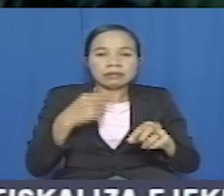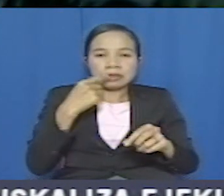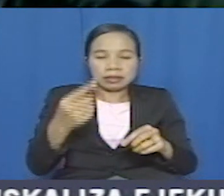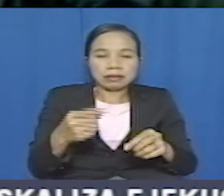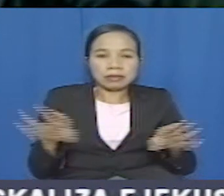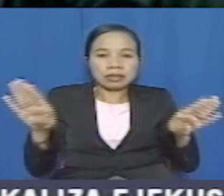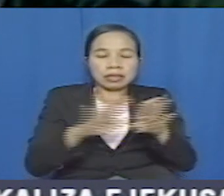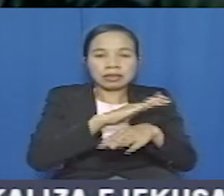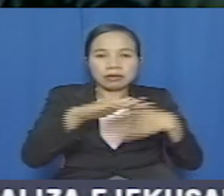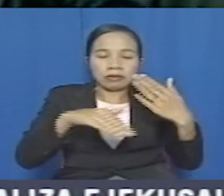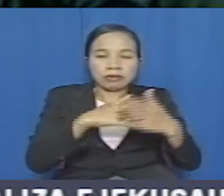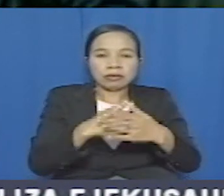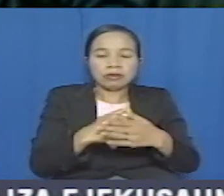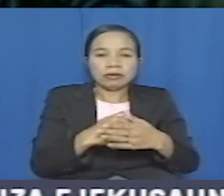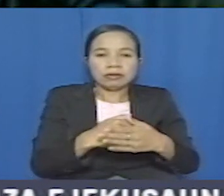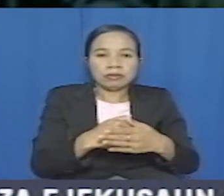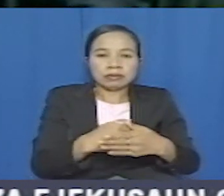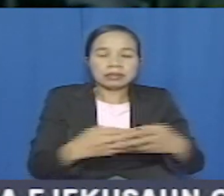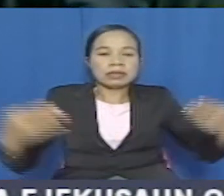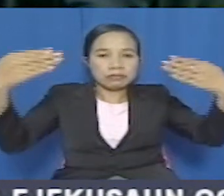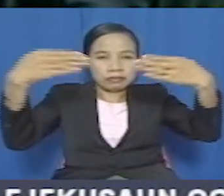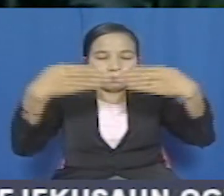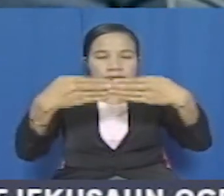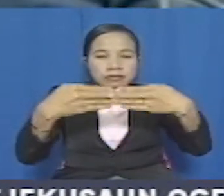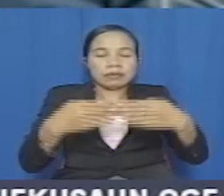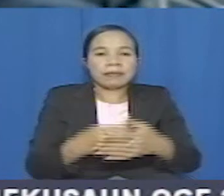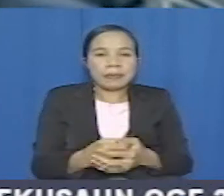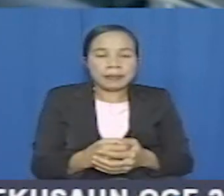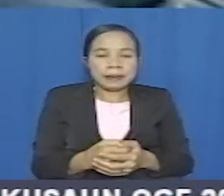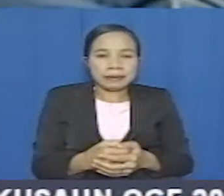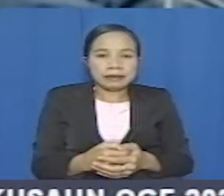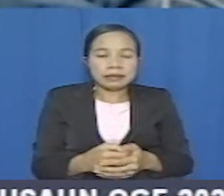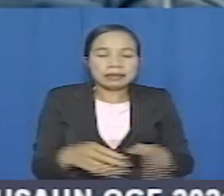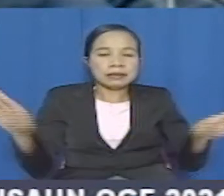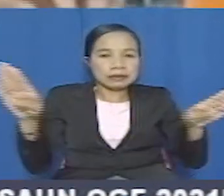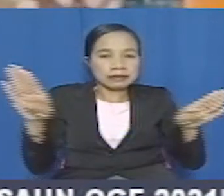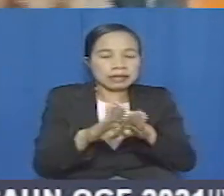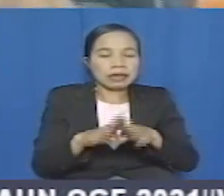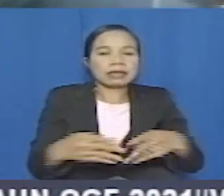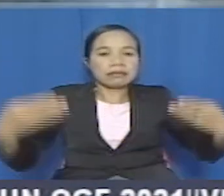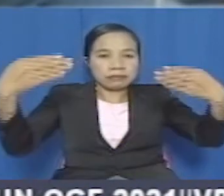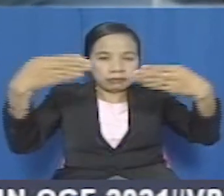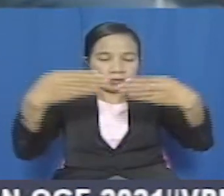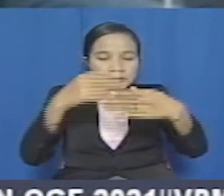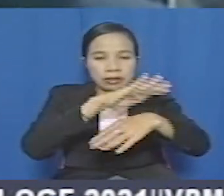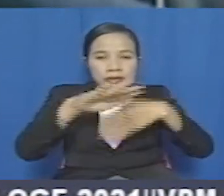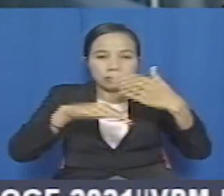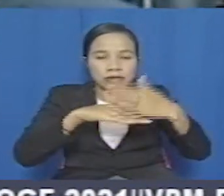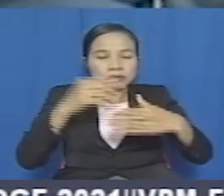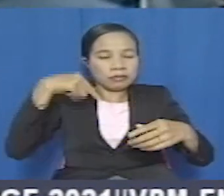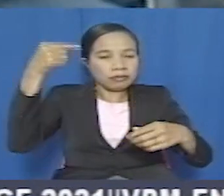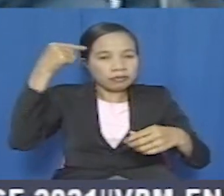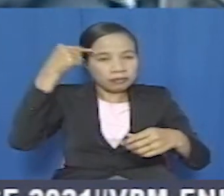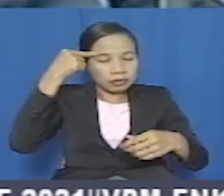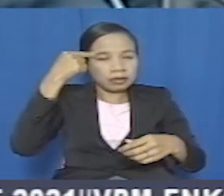total ponto entrada e a linha fronteira. Taca fronteira total. Entidades